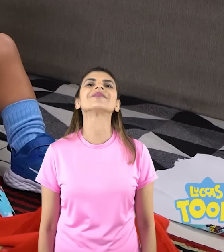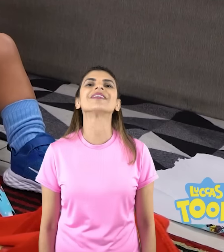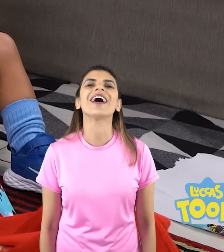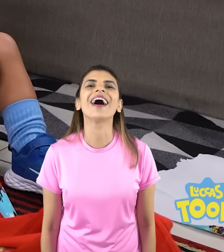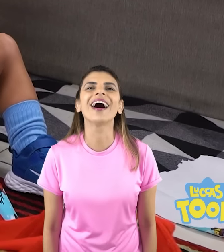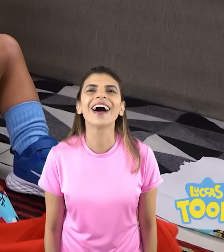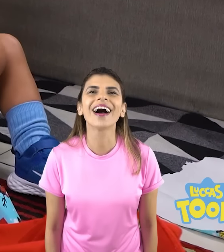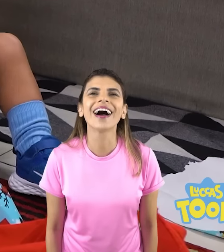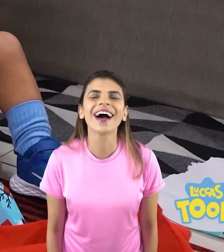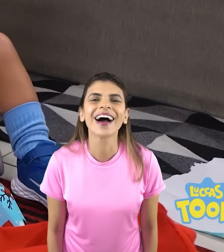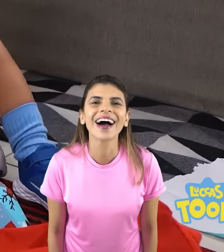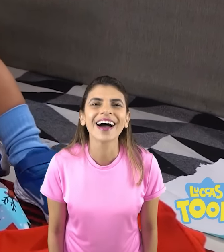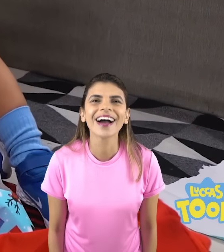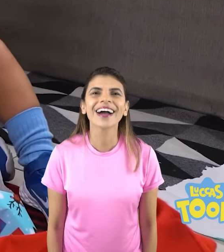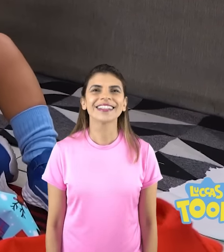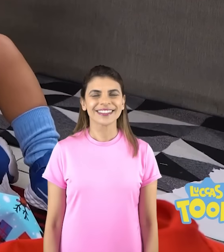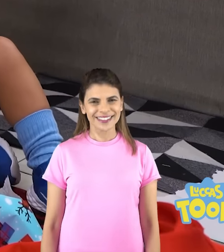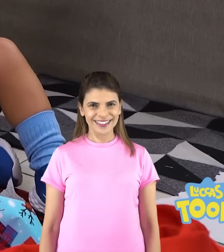Vem